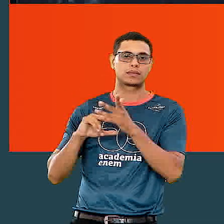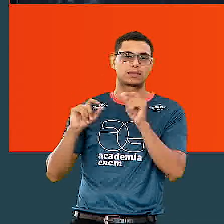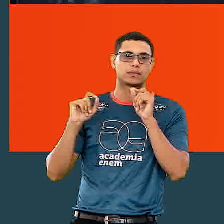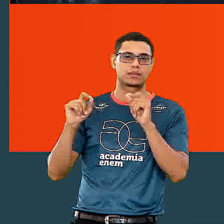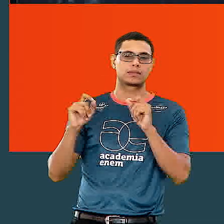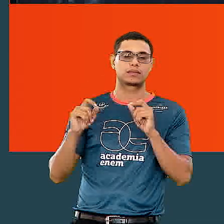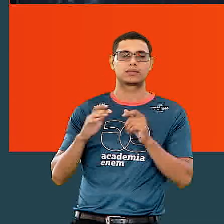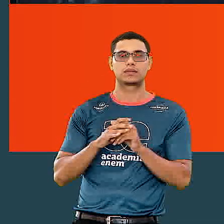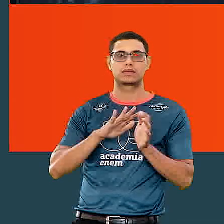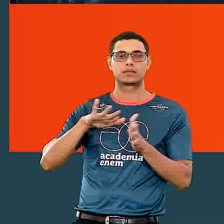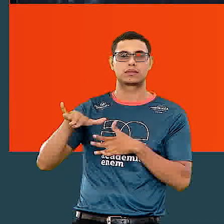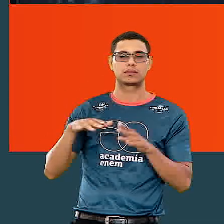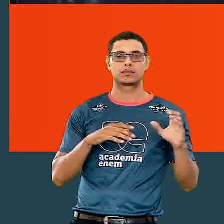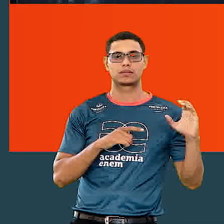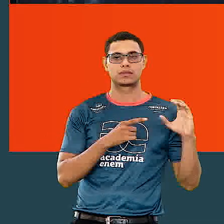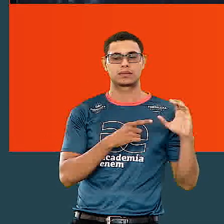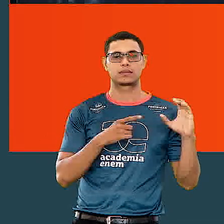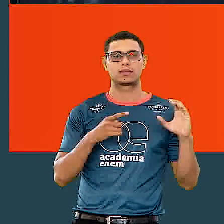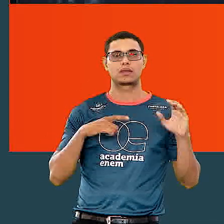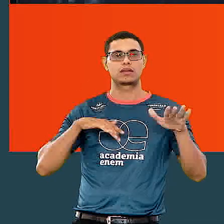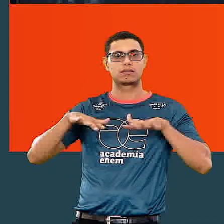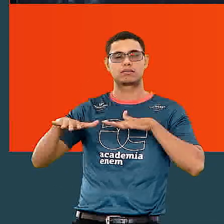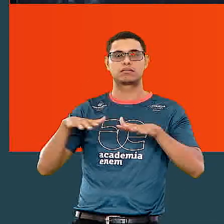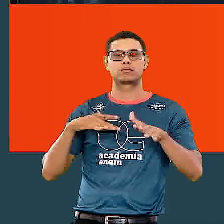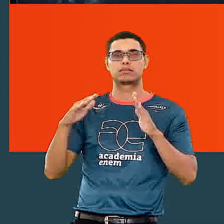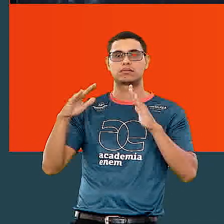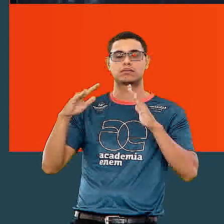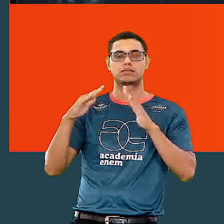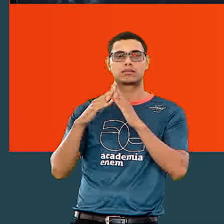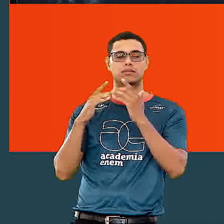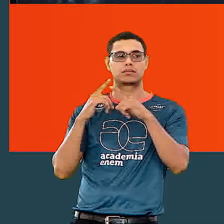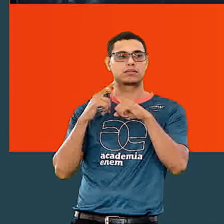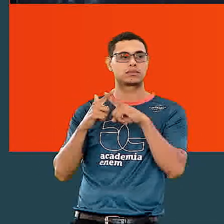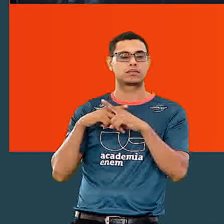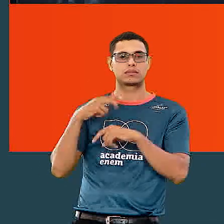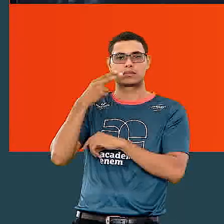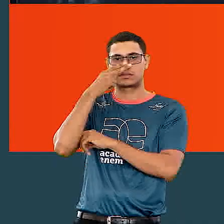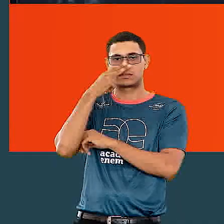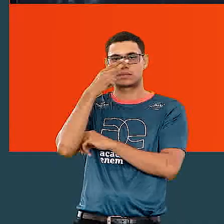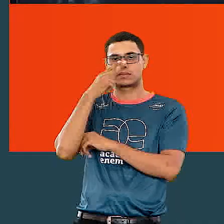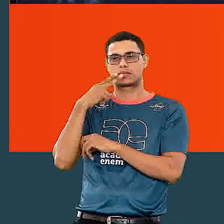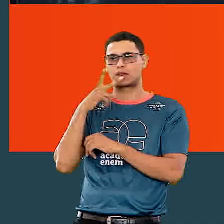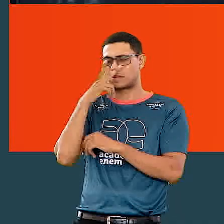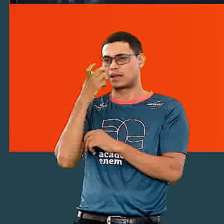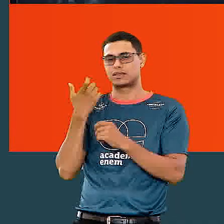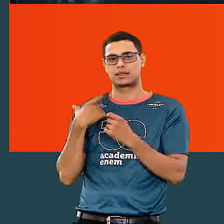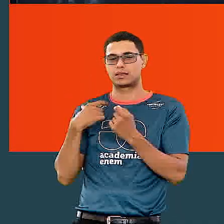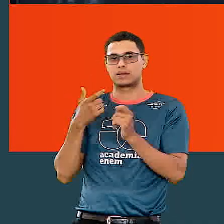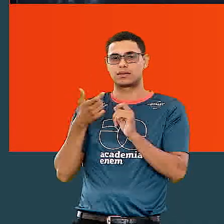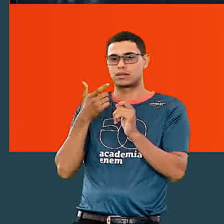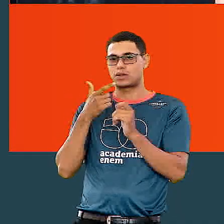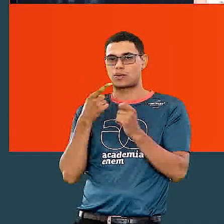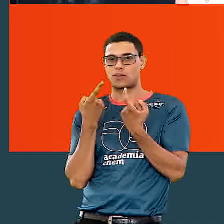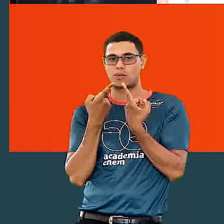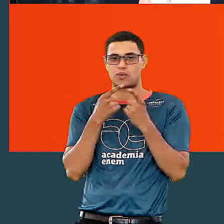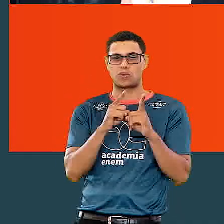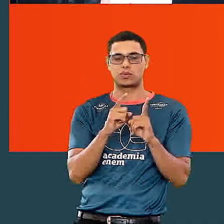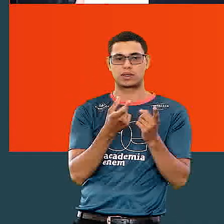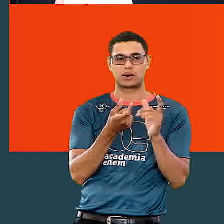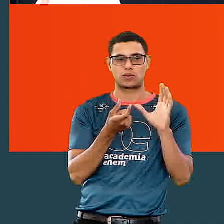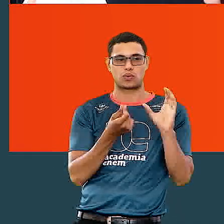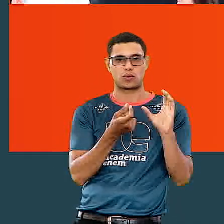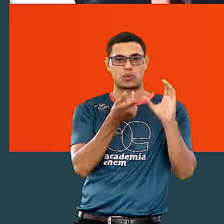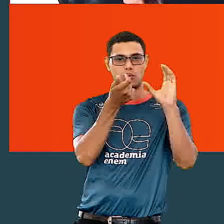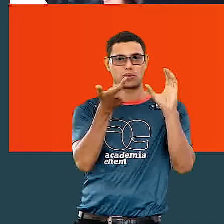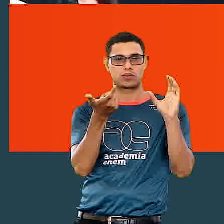C, dinamismo econômico da igreja cristã. Ei, macho, a igreja cristã é contra o lucro, mano. Ela chama